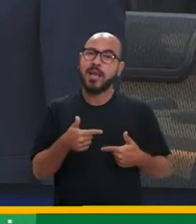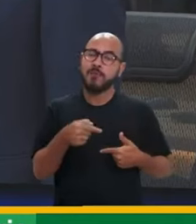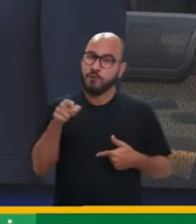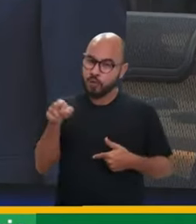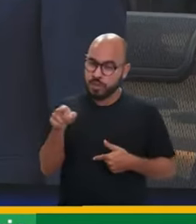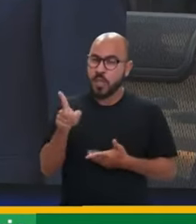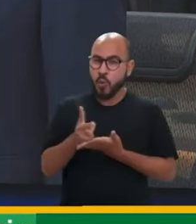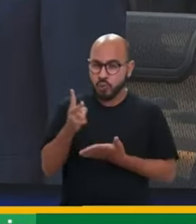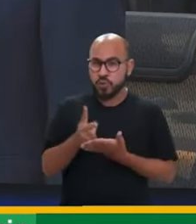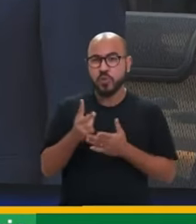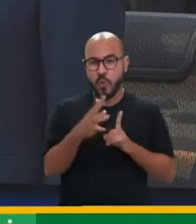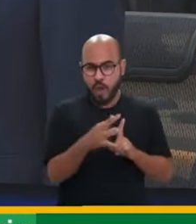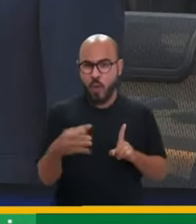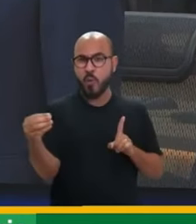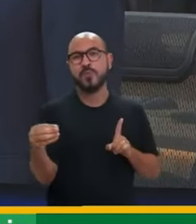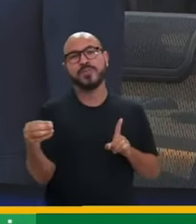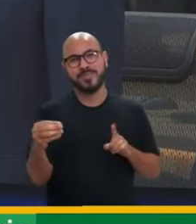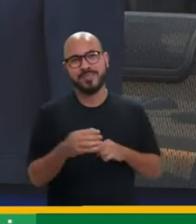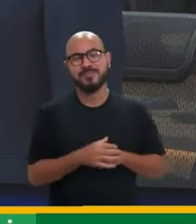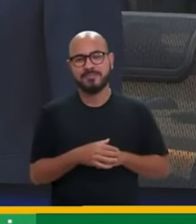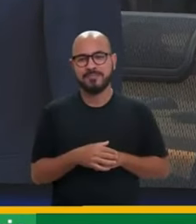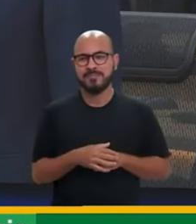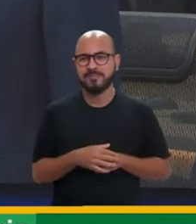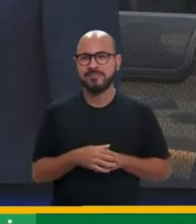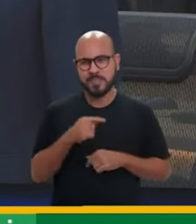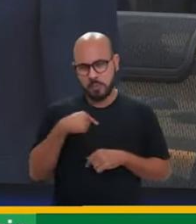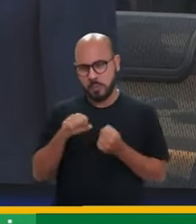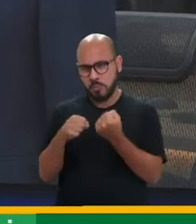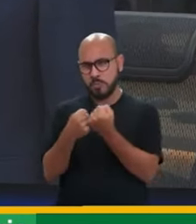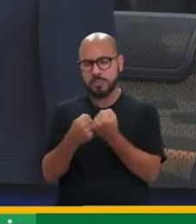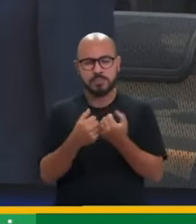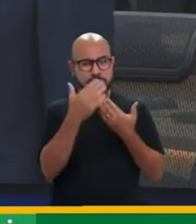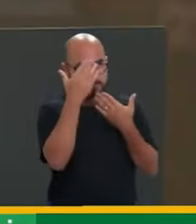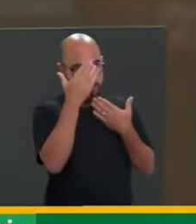e conte comigo Deputado Muito obrigado senhor presidente Clécio Alves obrigado obrigado